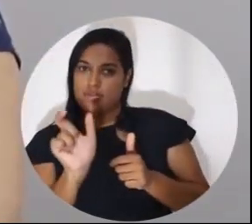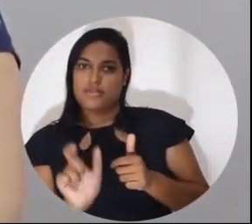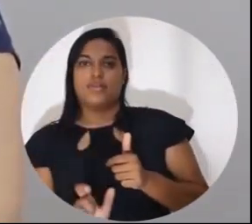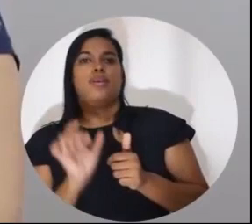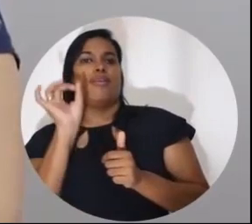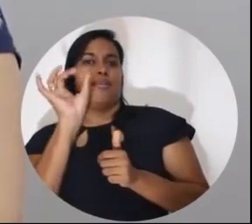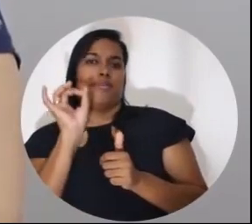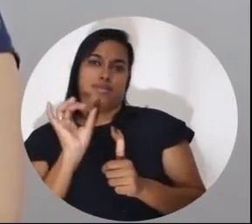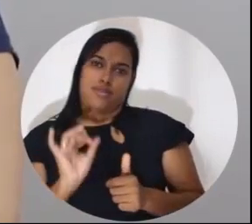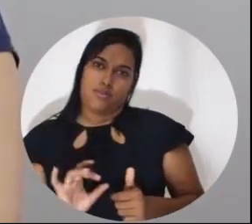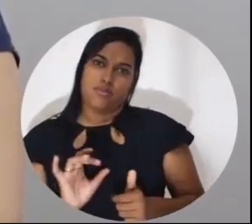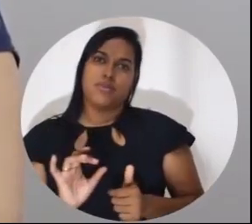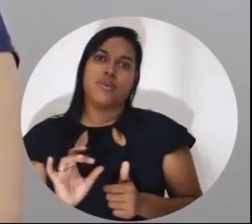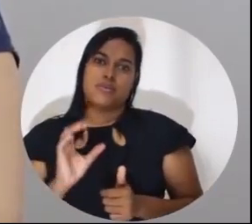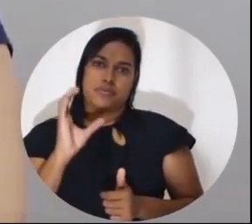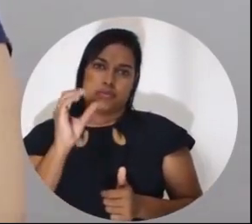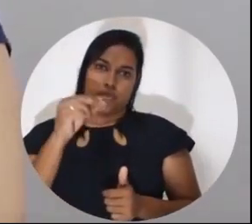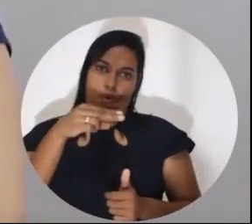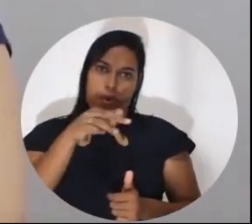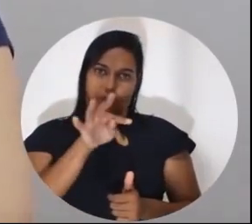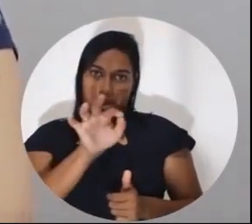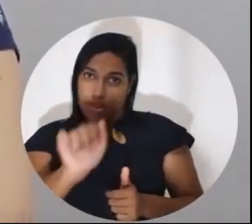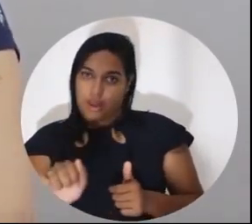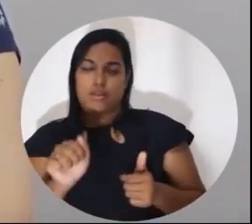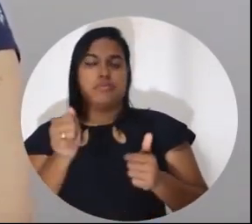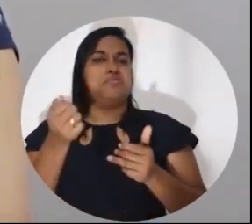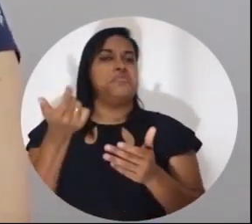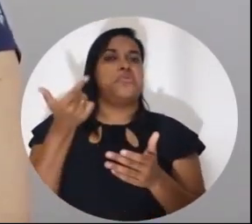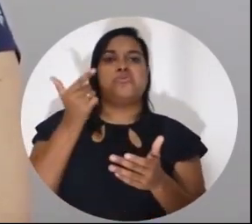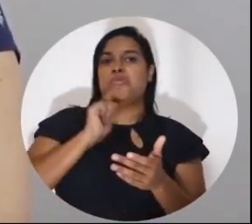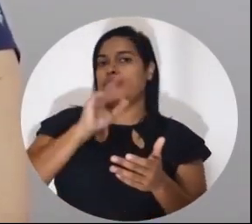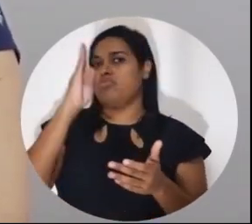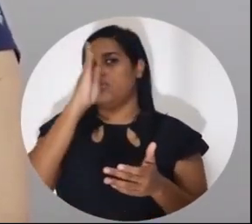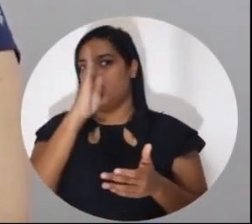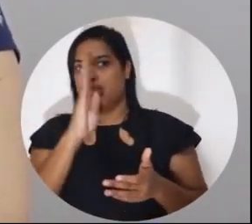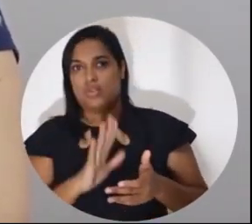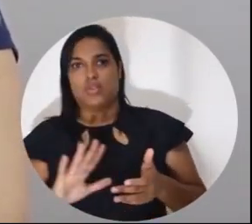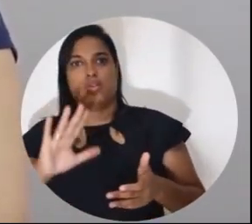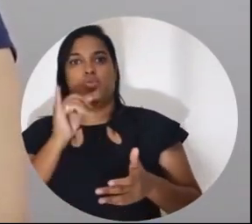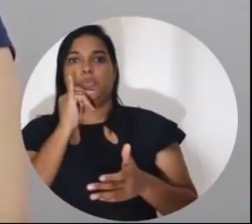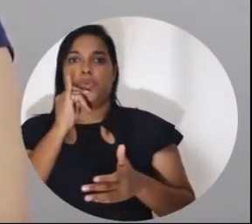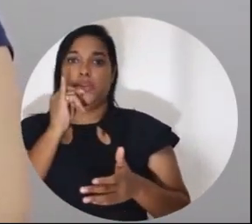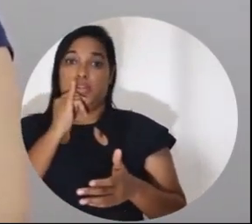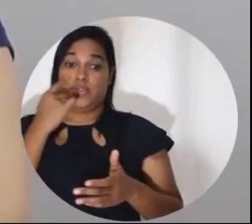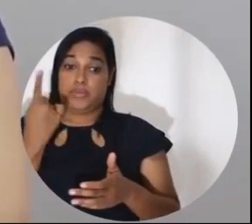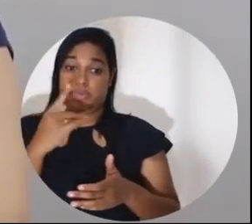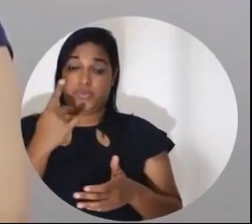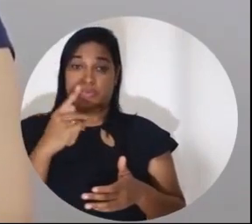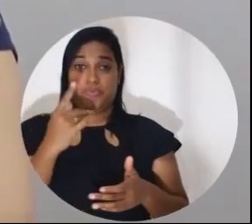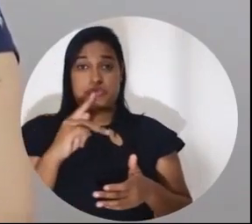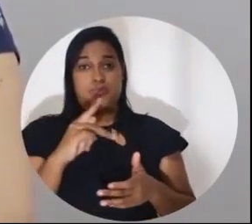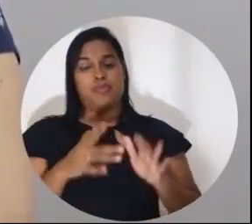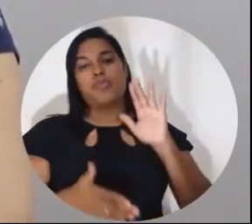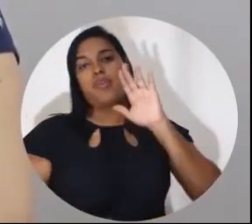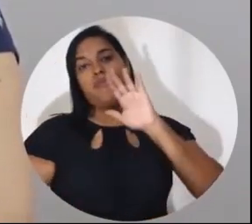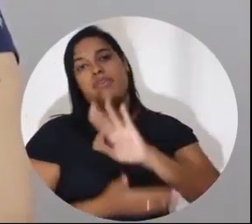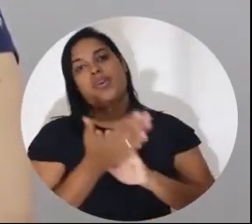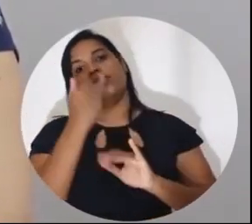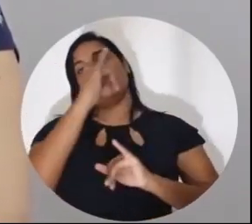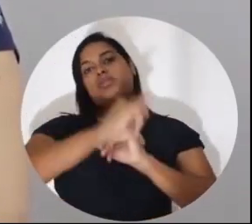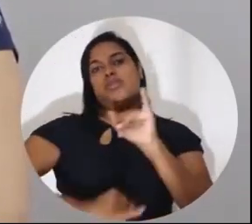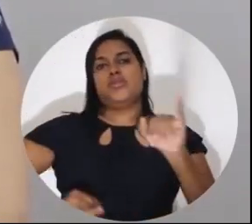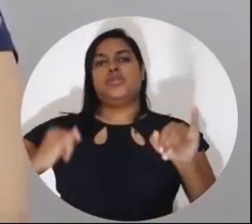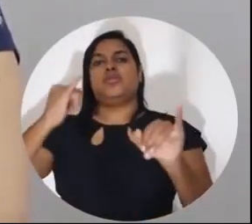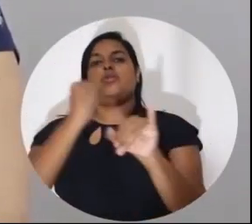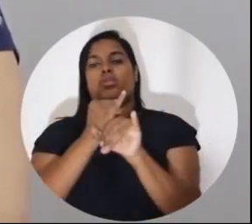de cada uma dessas contas, tá certo? Os gastos dos brasileiros, por exemplo, nessa sigla de viagens